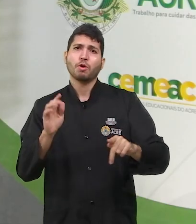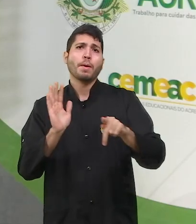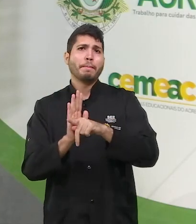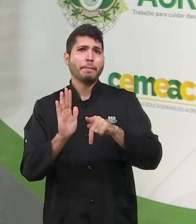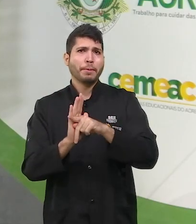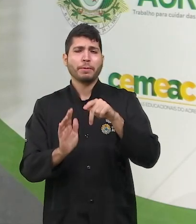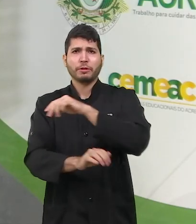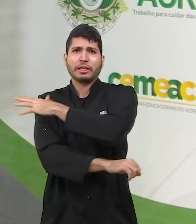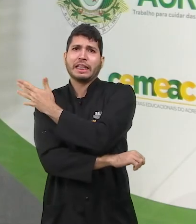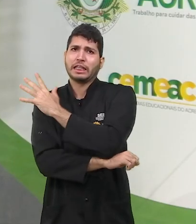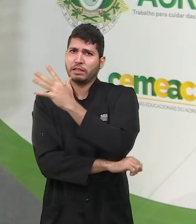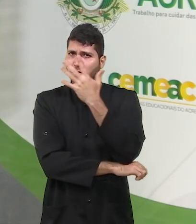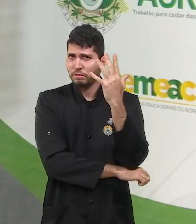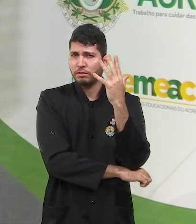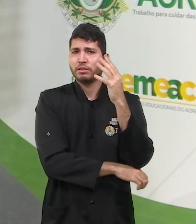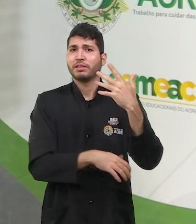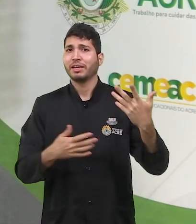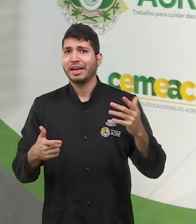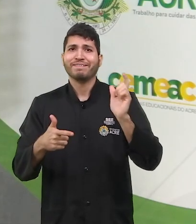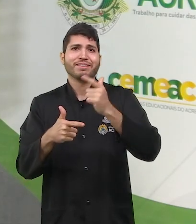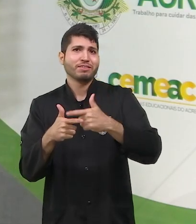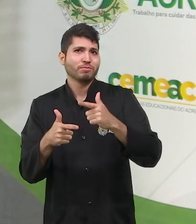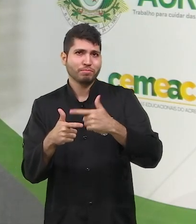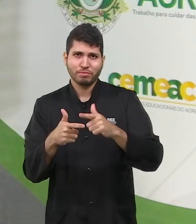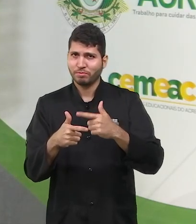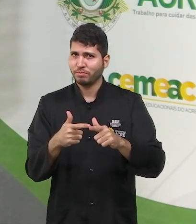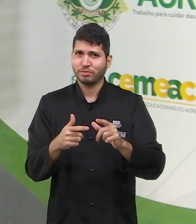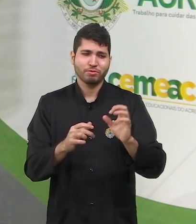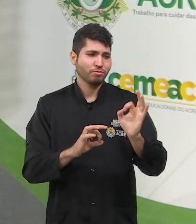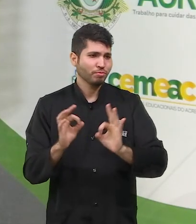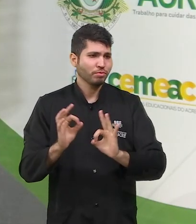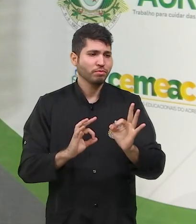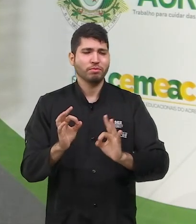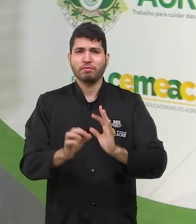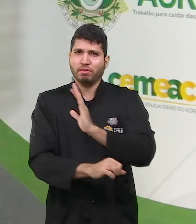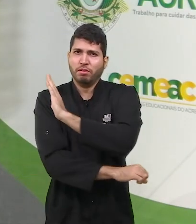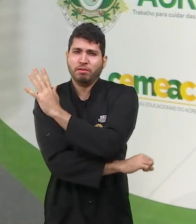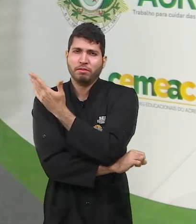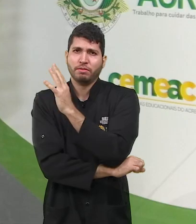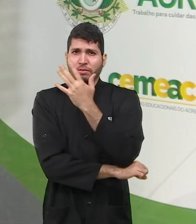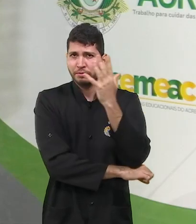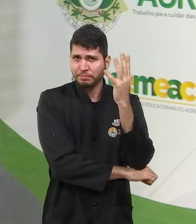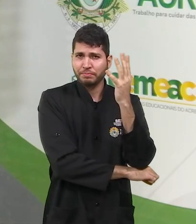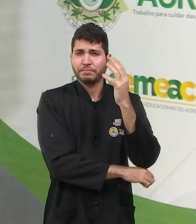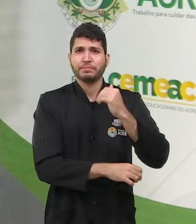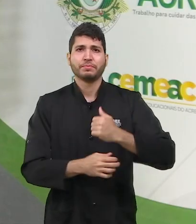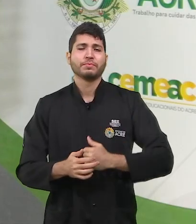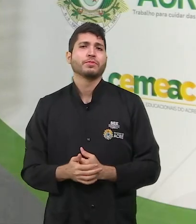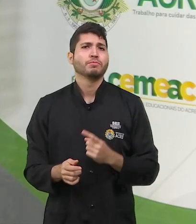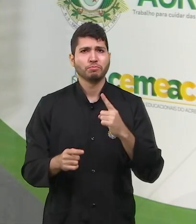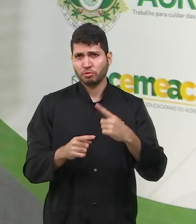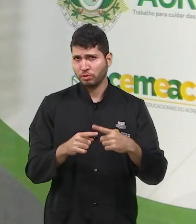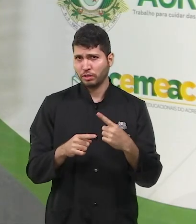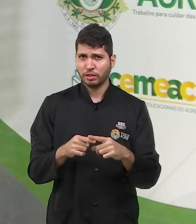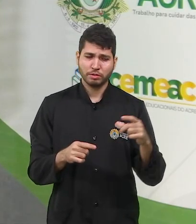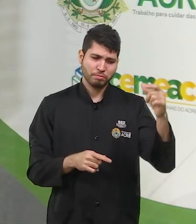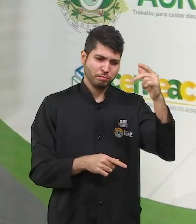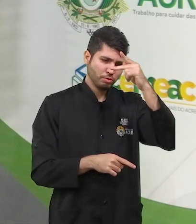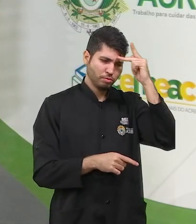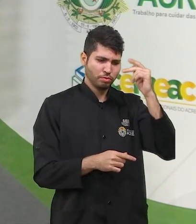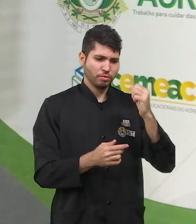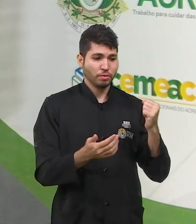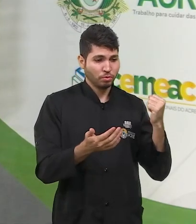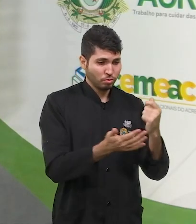tem um problema que é justamente um problema de ordem ambiental, pessoal. Por quê? Porque o consumismo vai